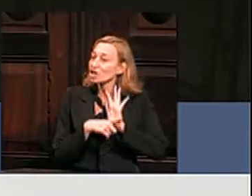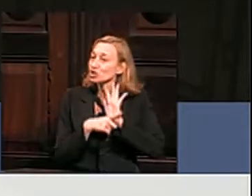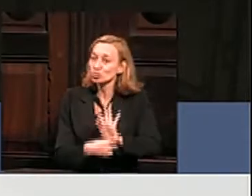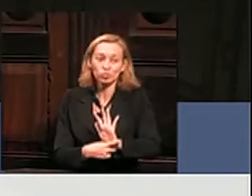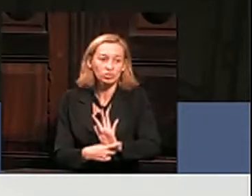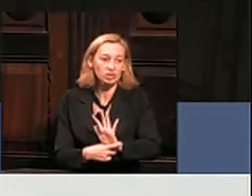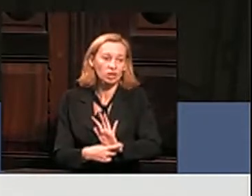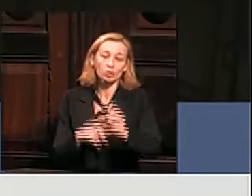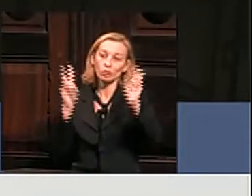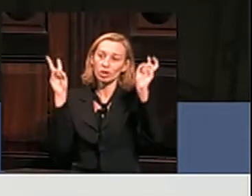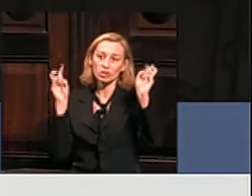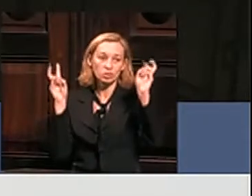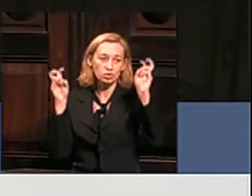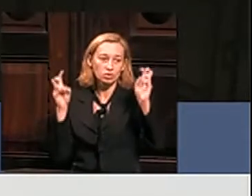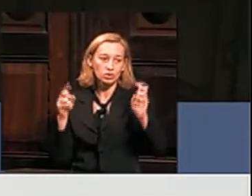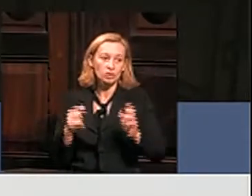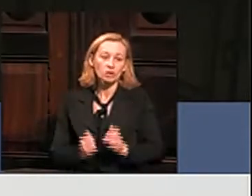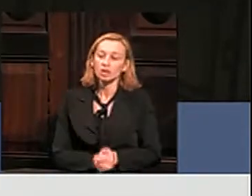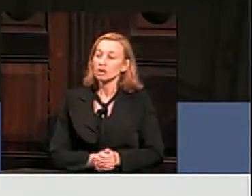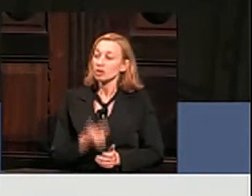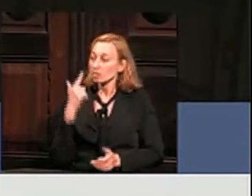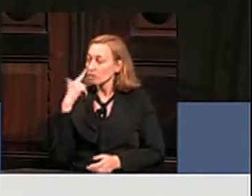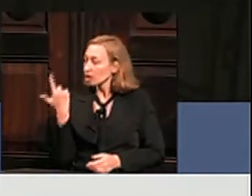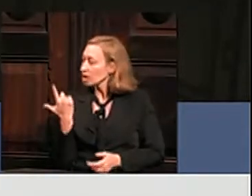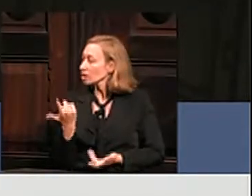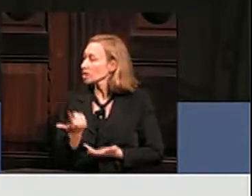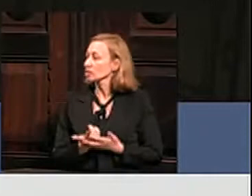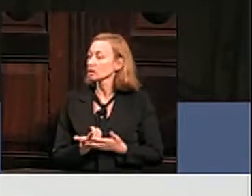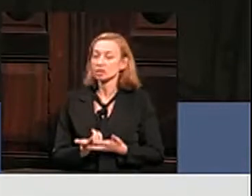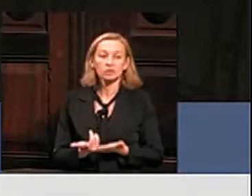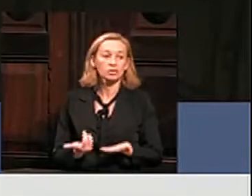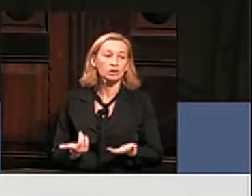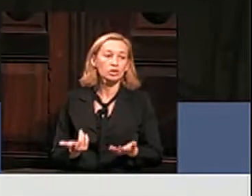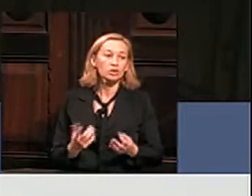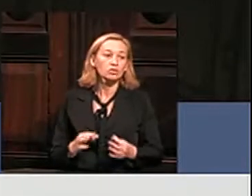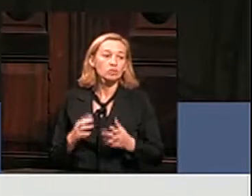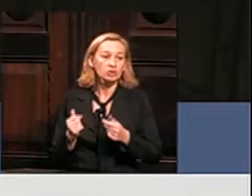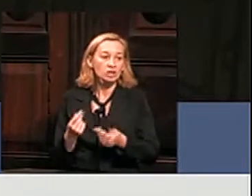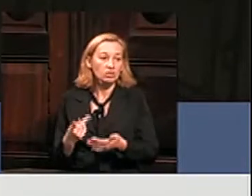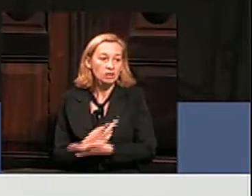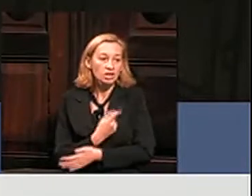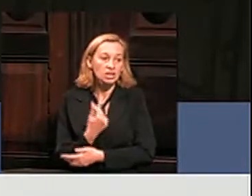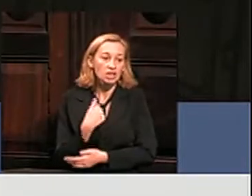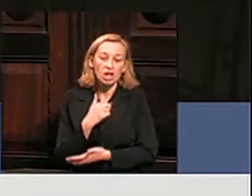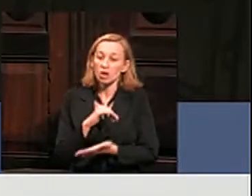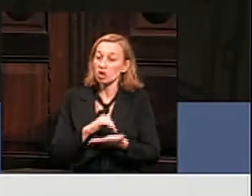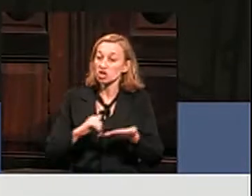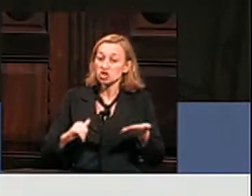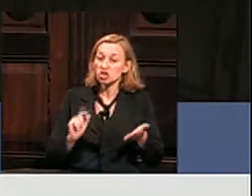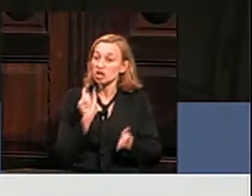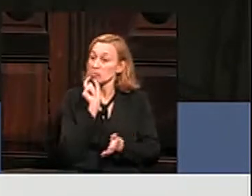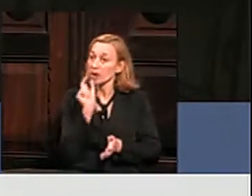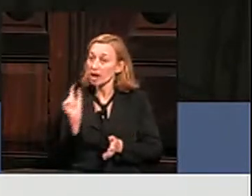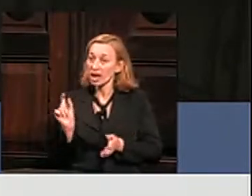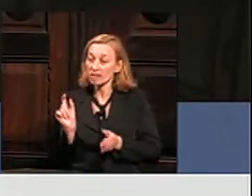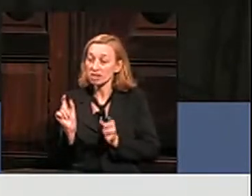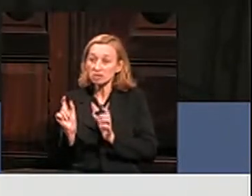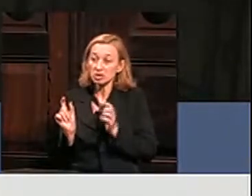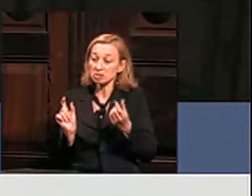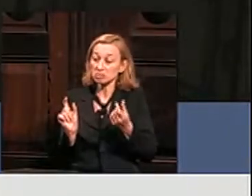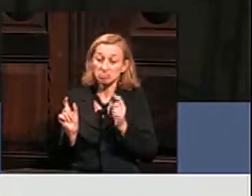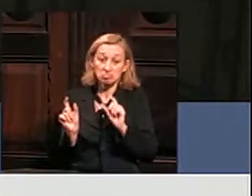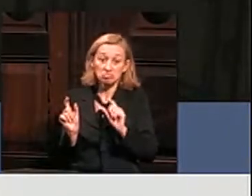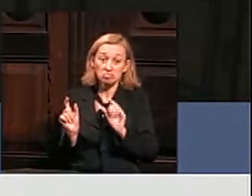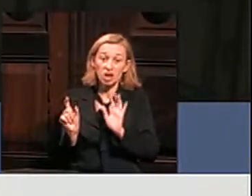Líderes. Estão ali os controladores e o destaque do deputado Zaqueu retira uma palavra que não